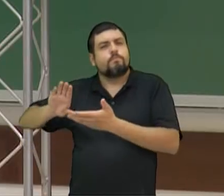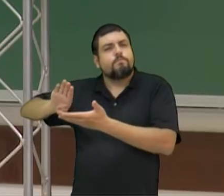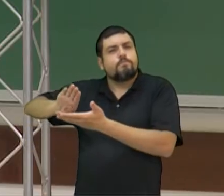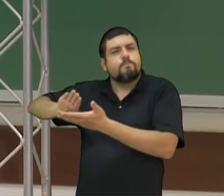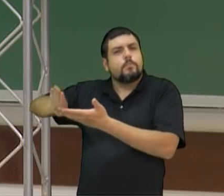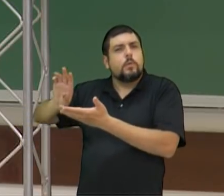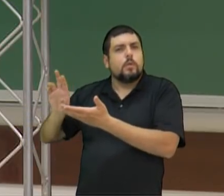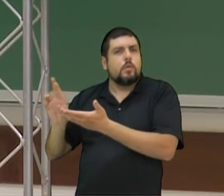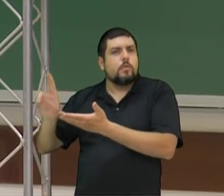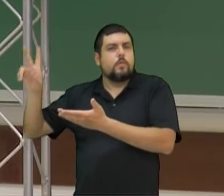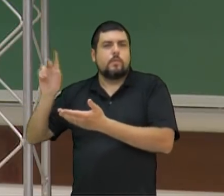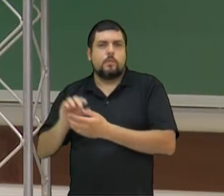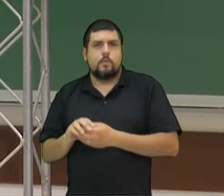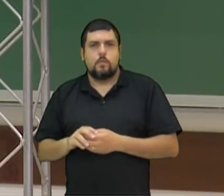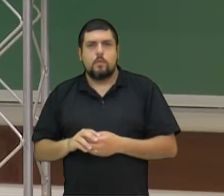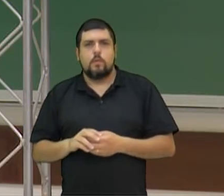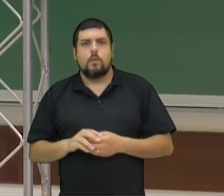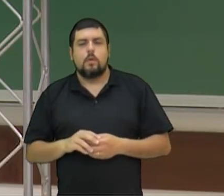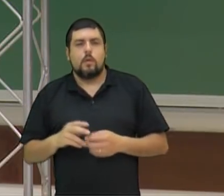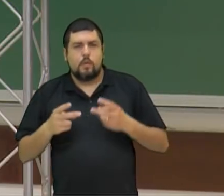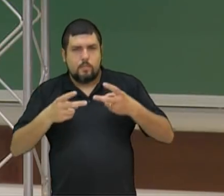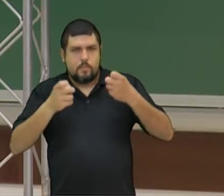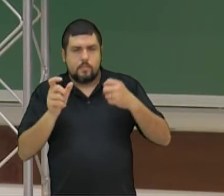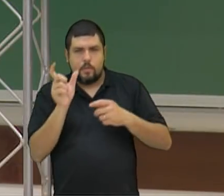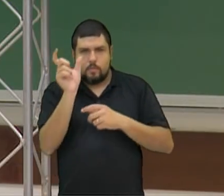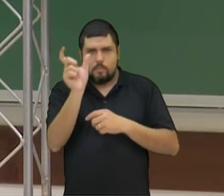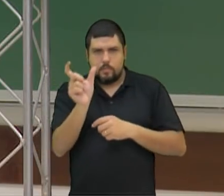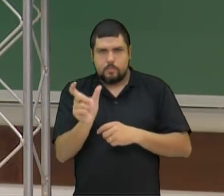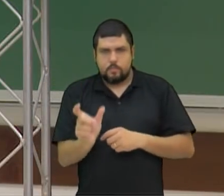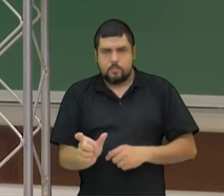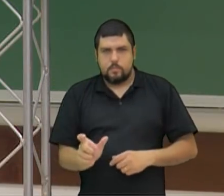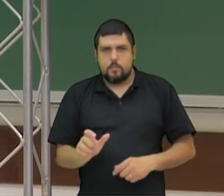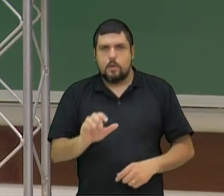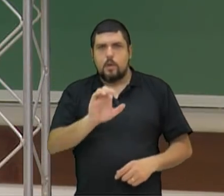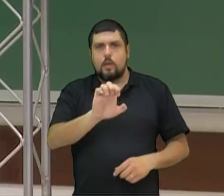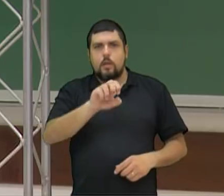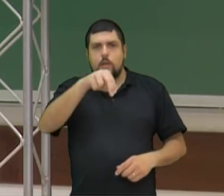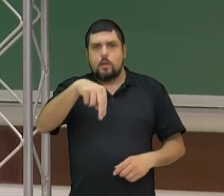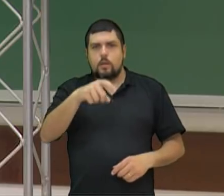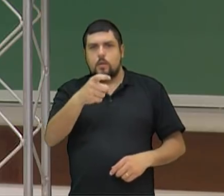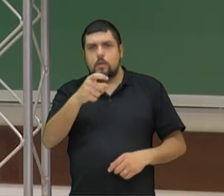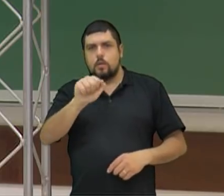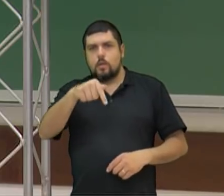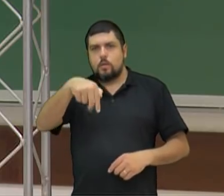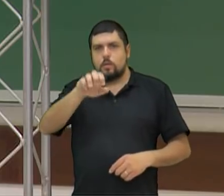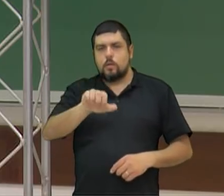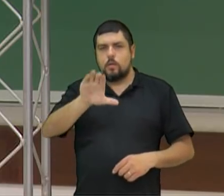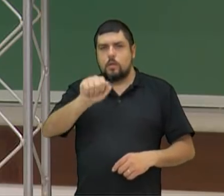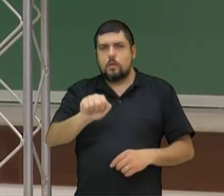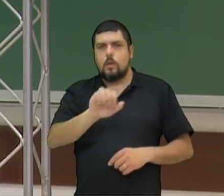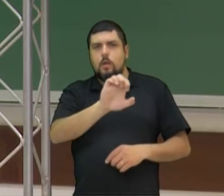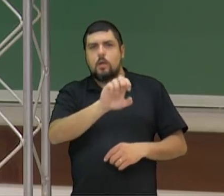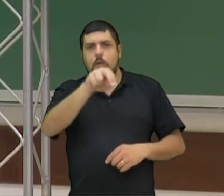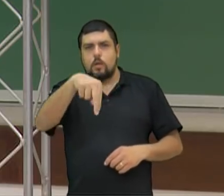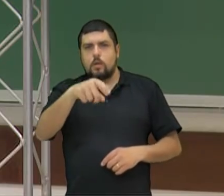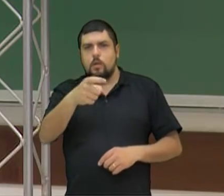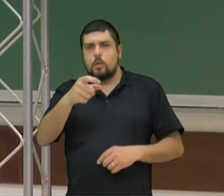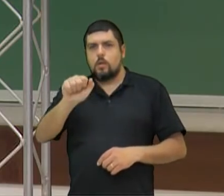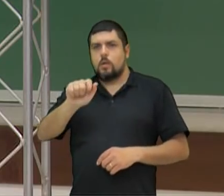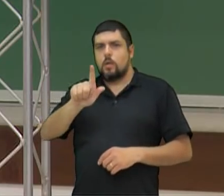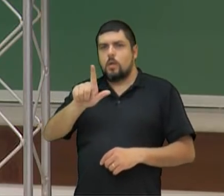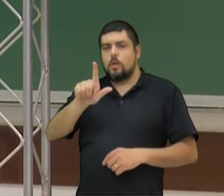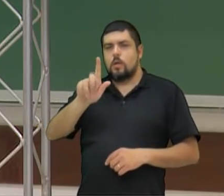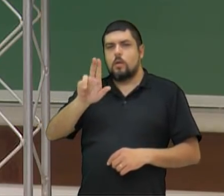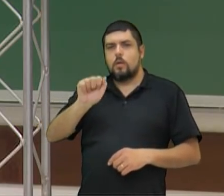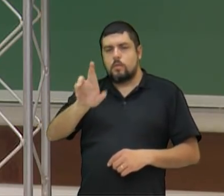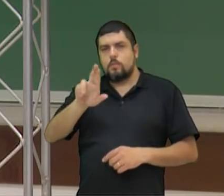que enxame, enxaguar, enxugar, enxada, enxaqueca se escrevem com X, certo? No entanto,